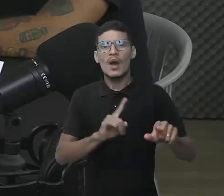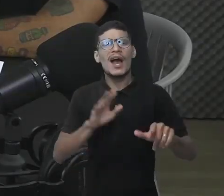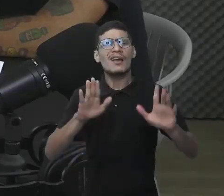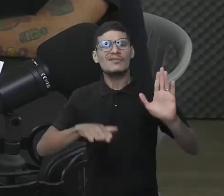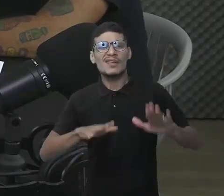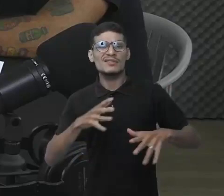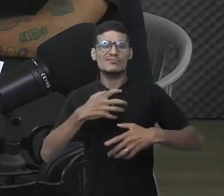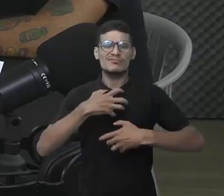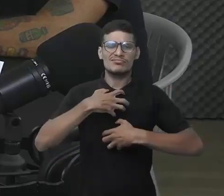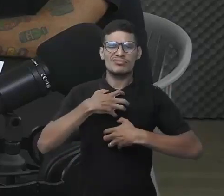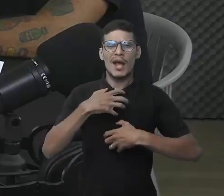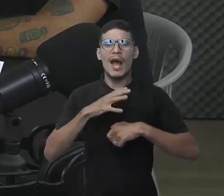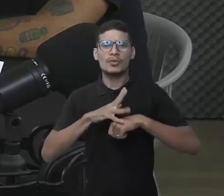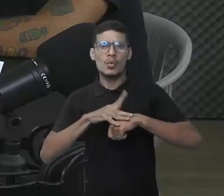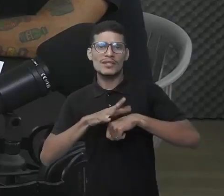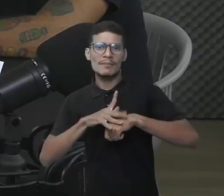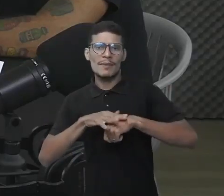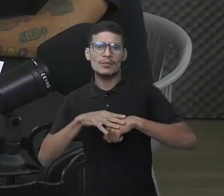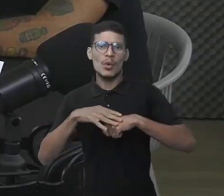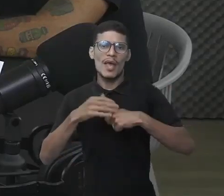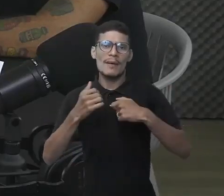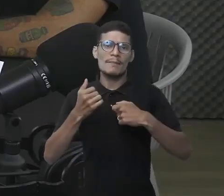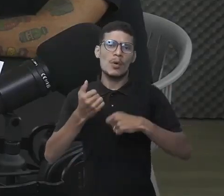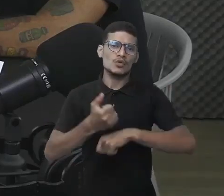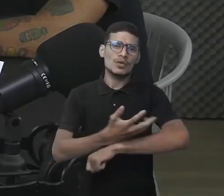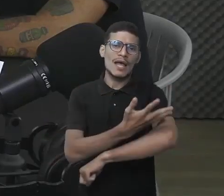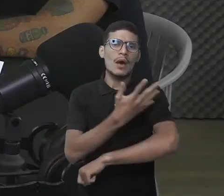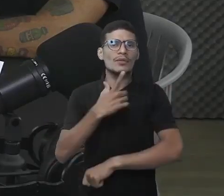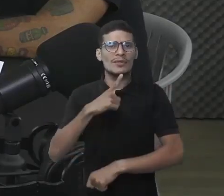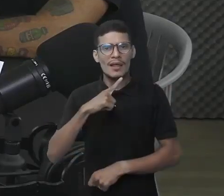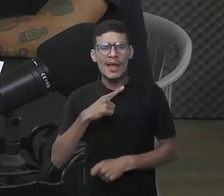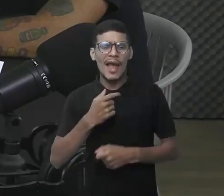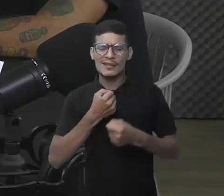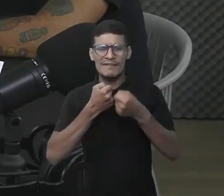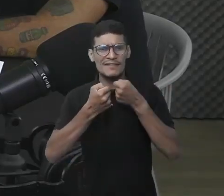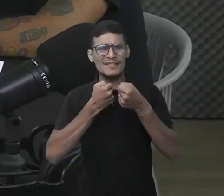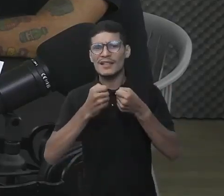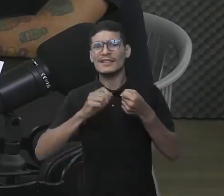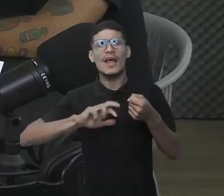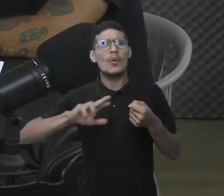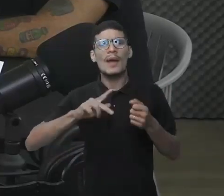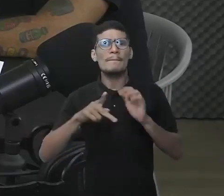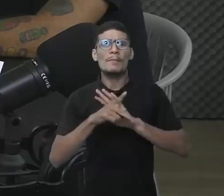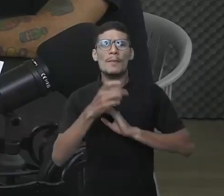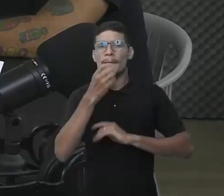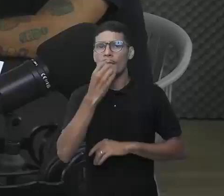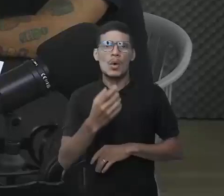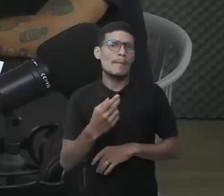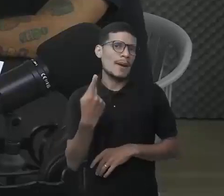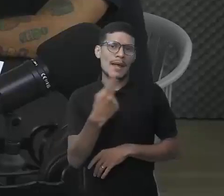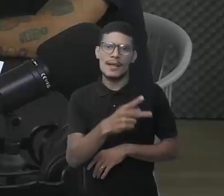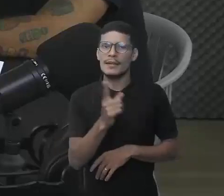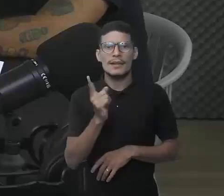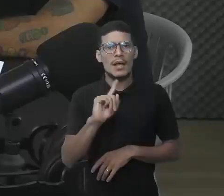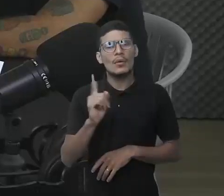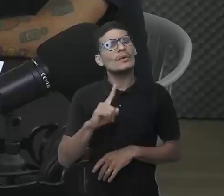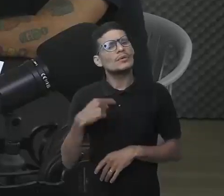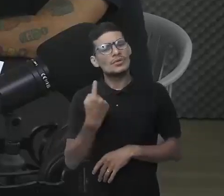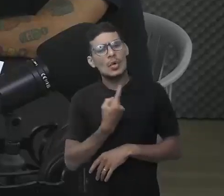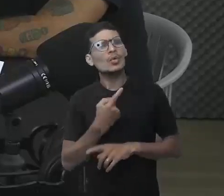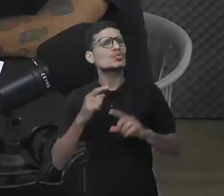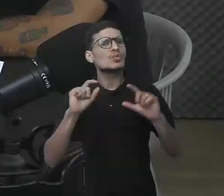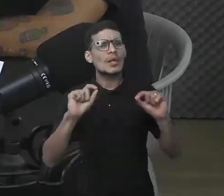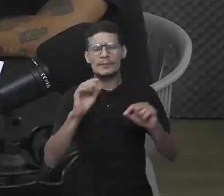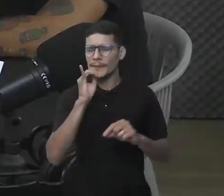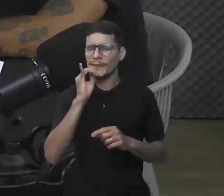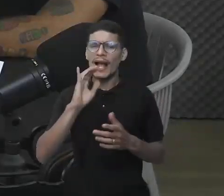algum adoecimento emocional, que não é, a entrevista não é uma coisa que vai ser boa para ele, né? Então a gente não, alguns